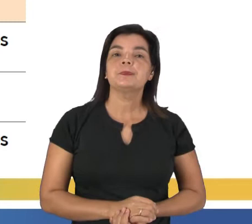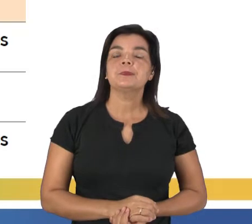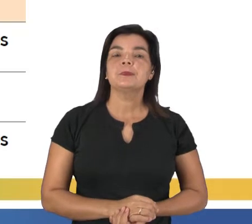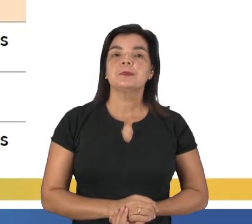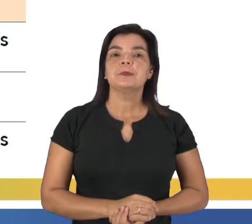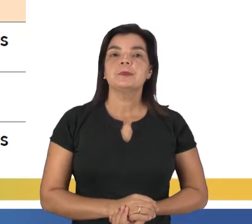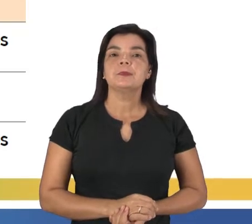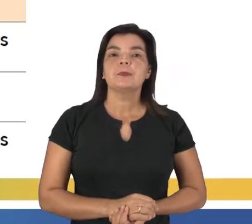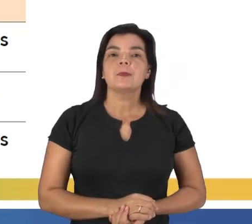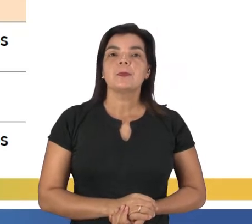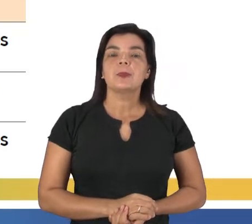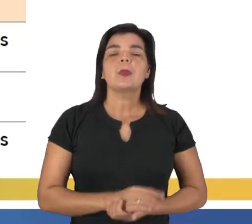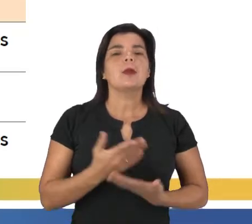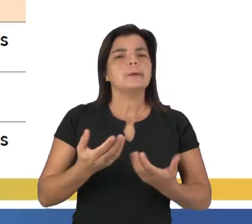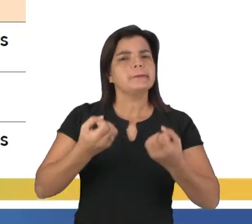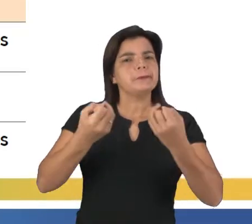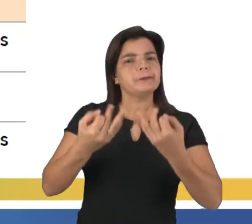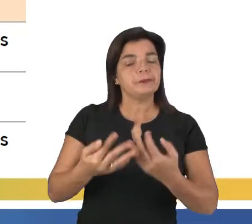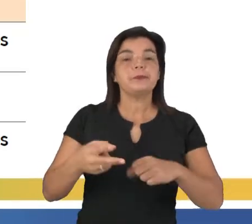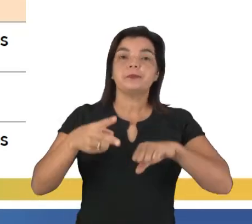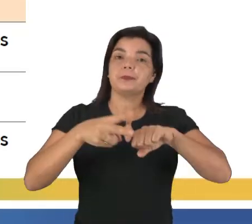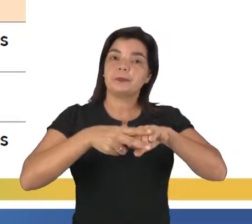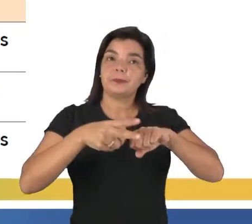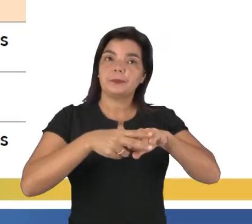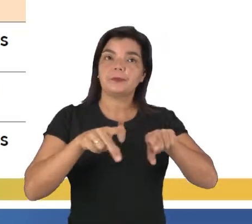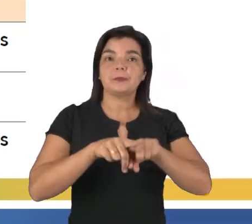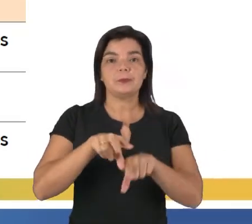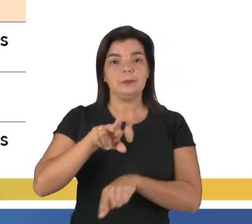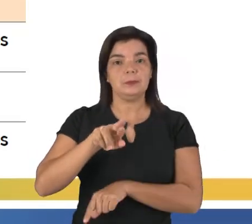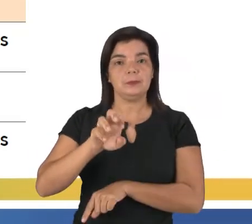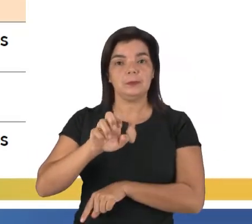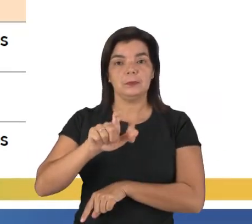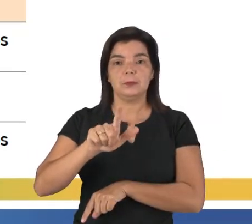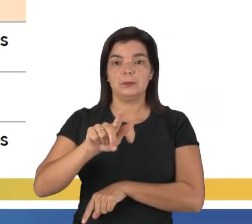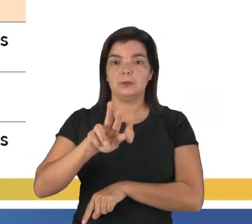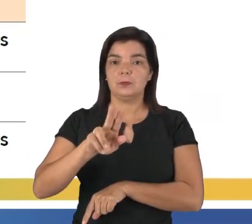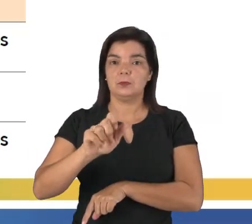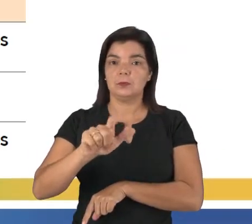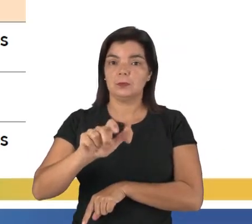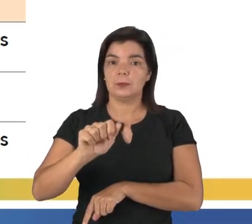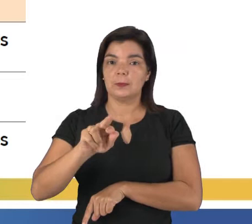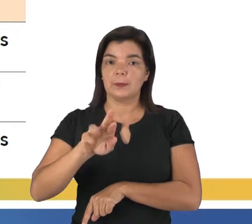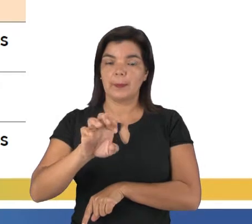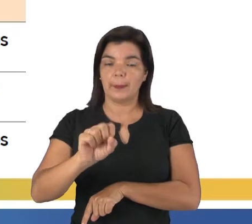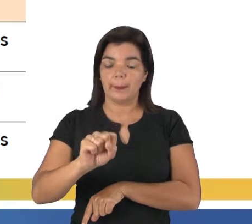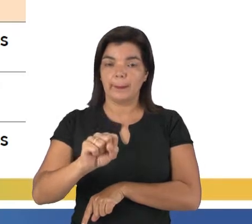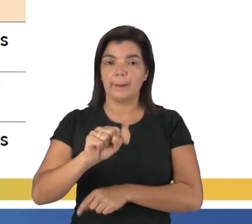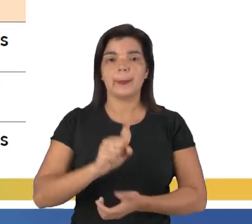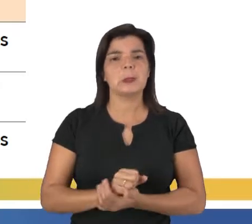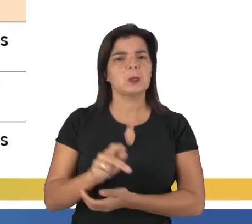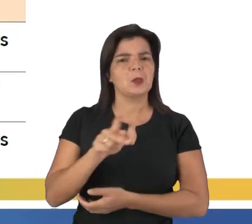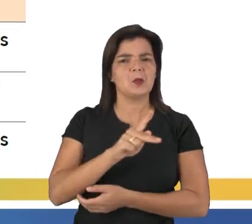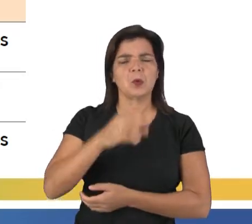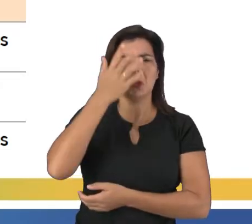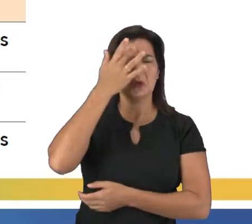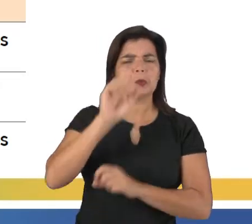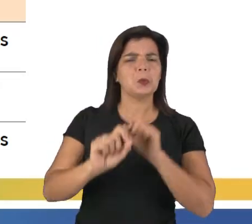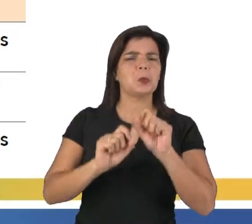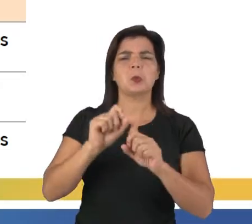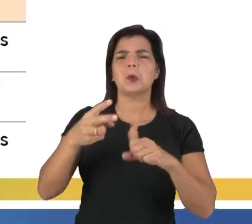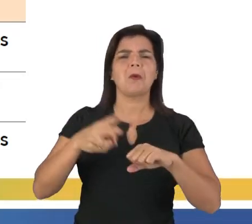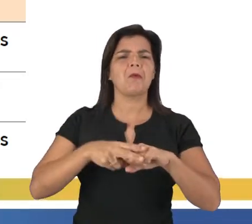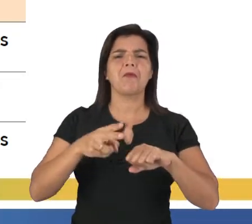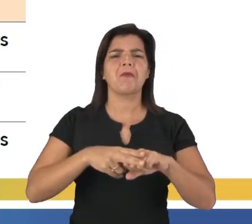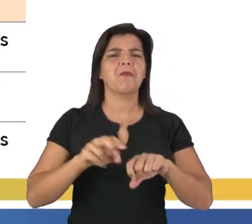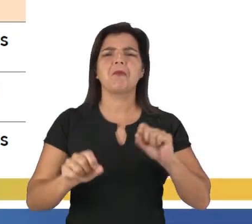vamos lá. E aí nós temos os verbos regulares, tá? Ah, pessoal, professor, não sei o que é